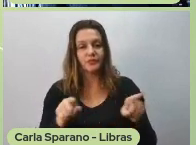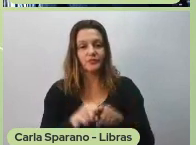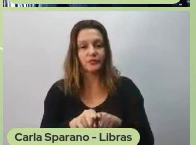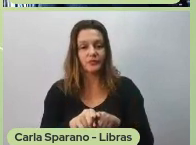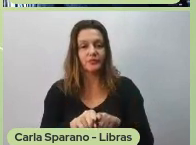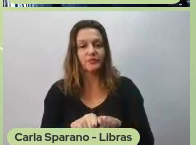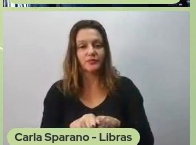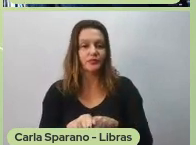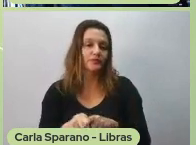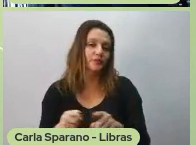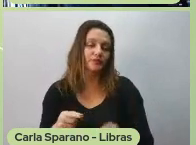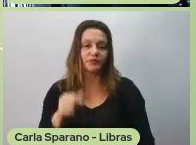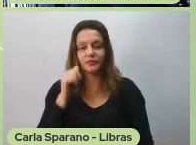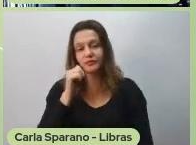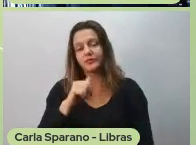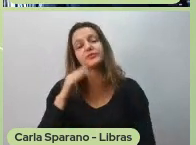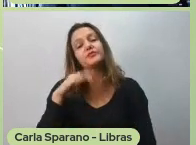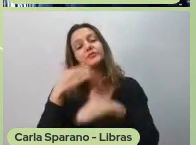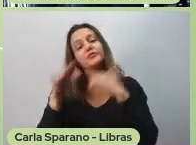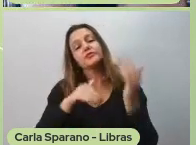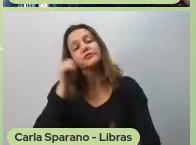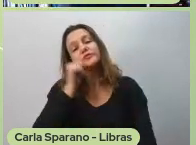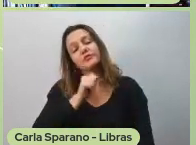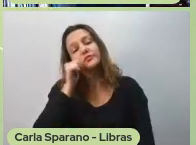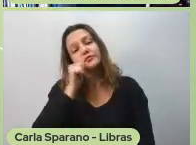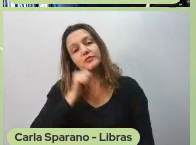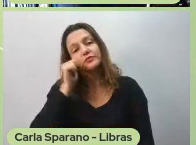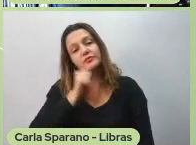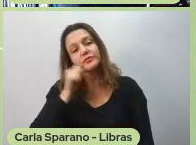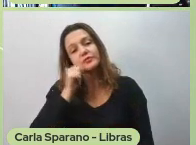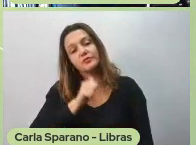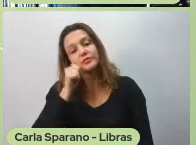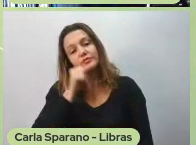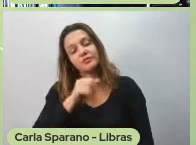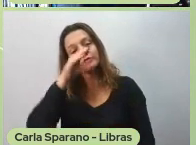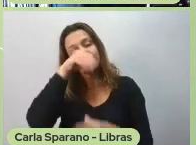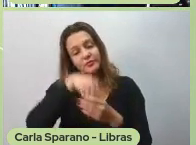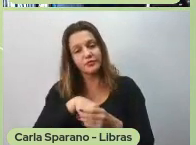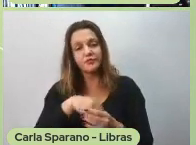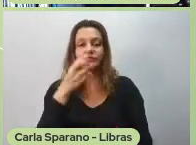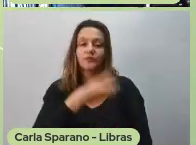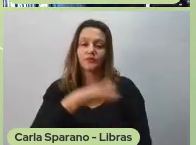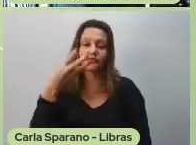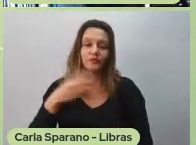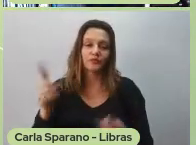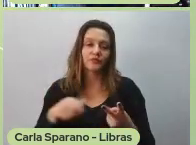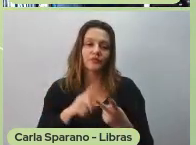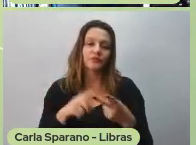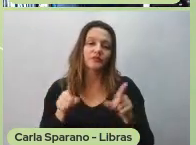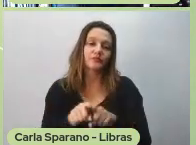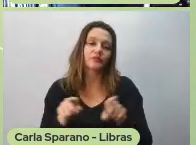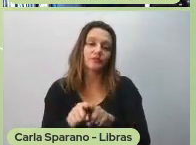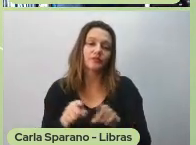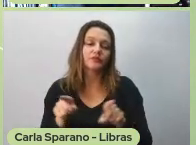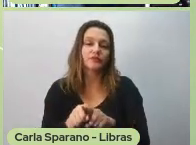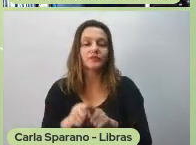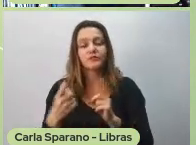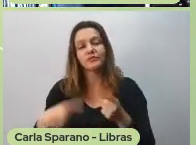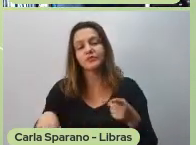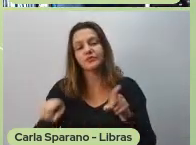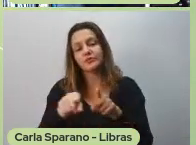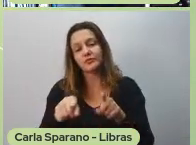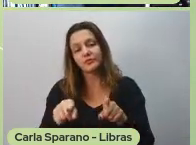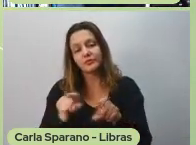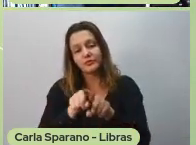Grupo para desenvolvimento das nossas mulheres dentro da TIM, e também a parceria com Mulheres Positivas, onde não é